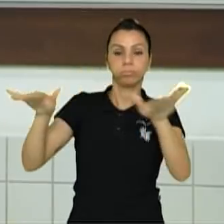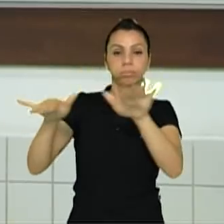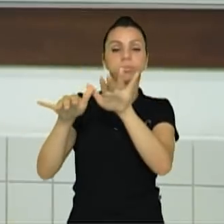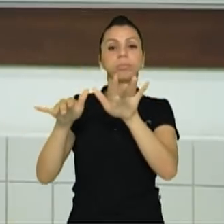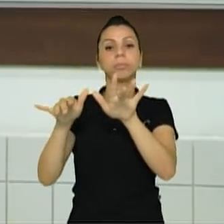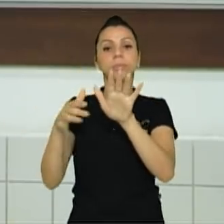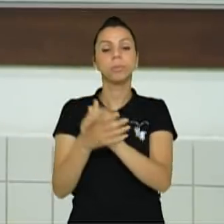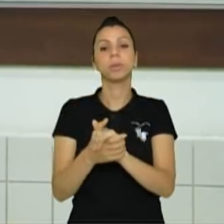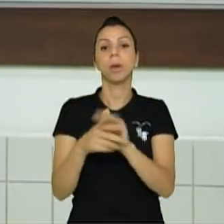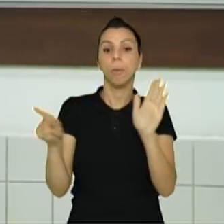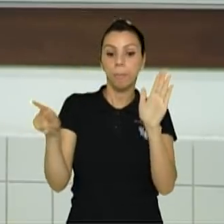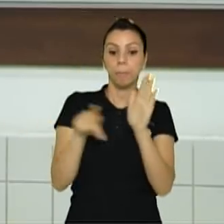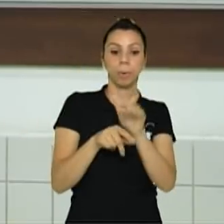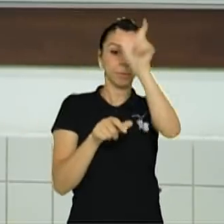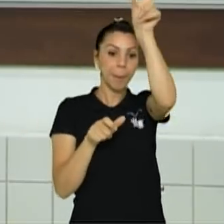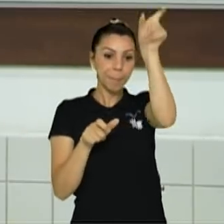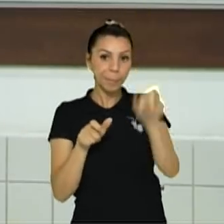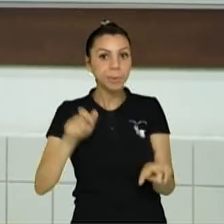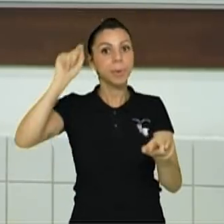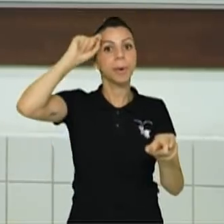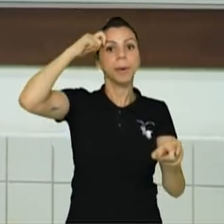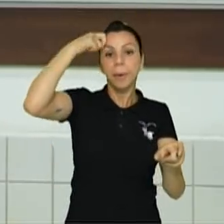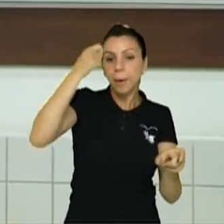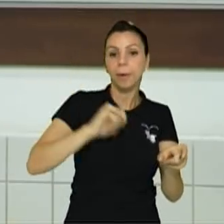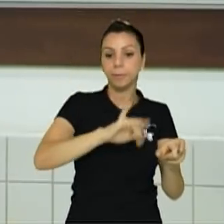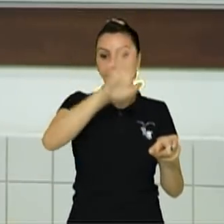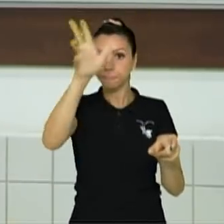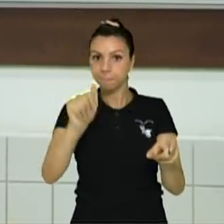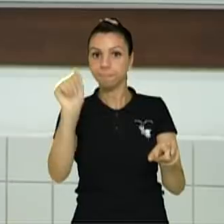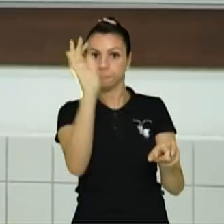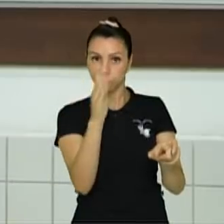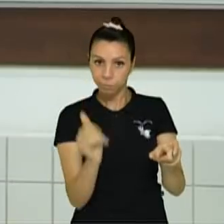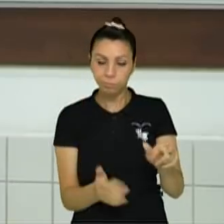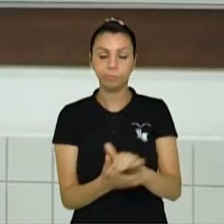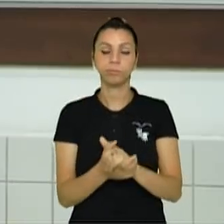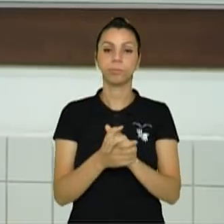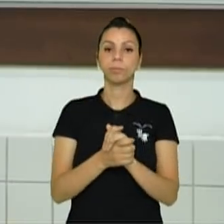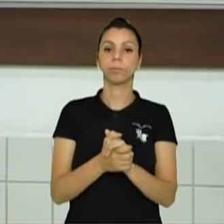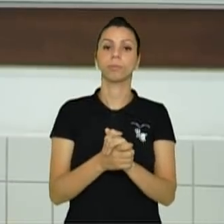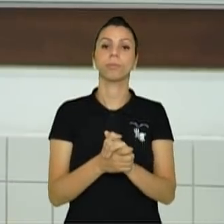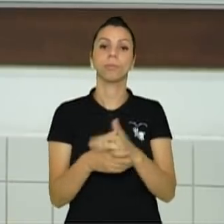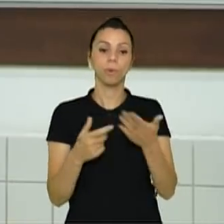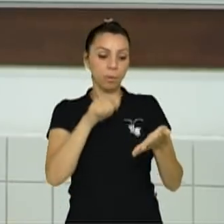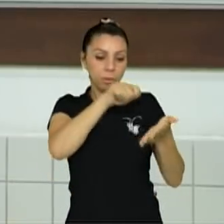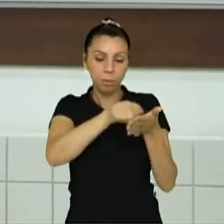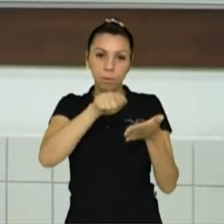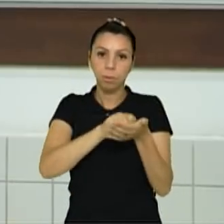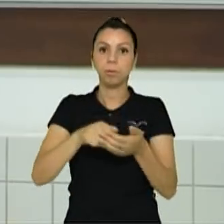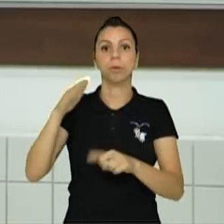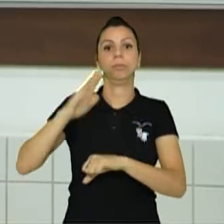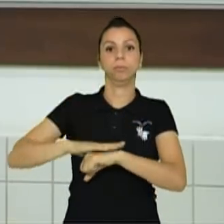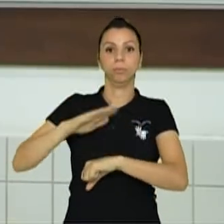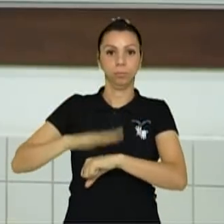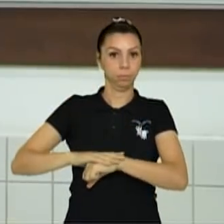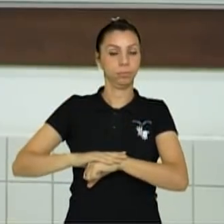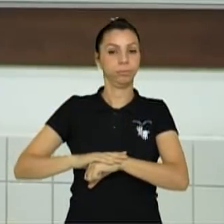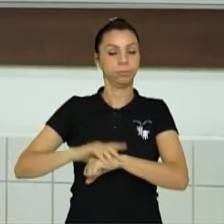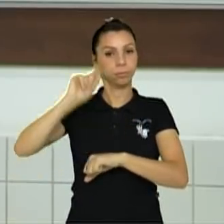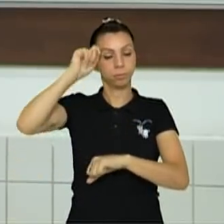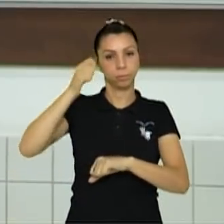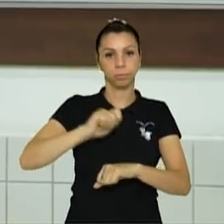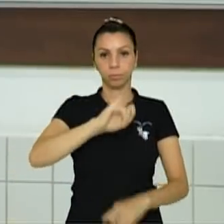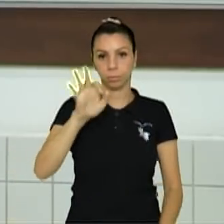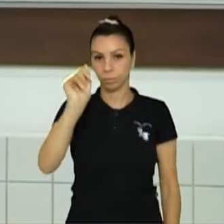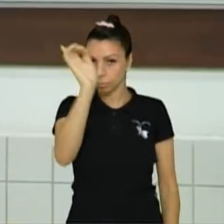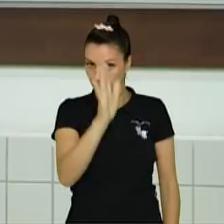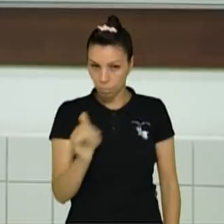por afro-brasileiros, ou seja, uma visão afro-brasileira da sociedade escritas por afro-brasileiros. Isso aqui é muito importante a